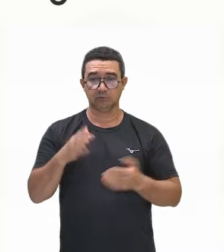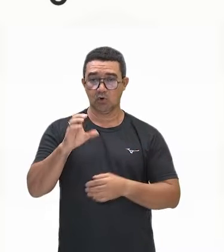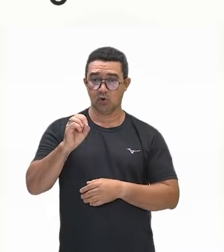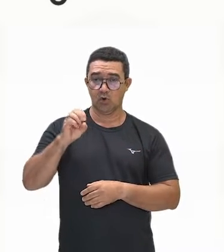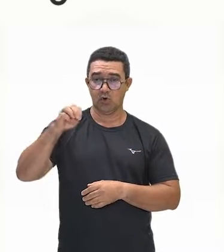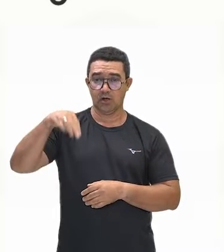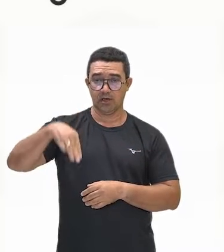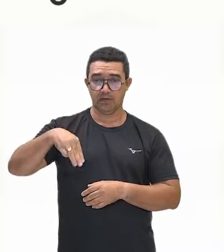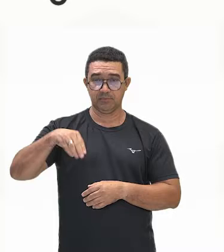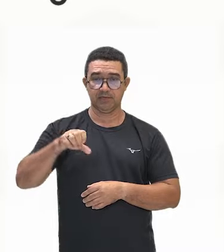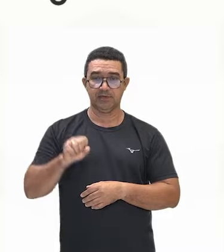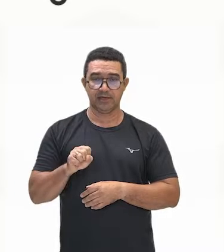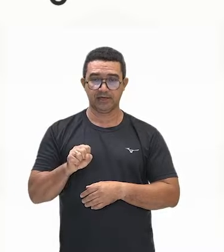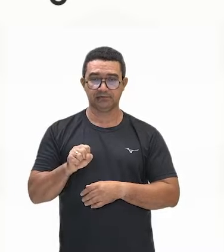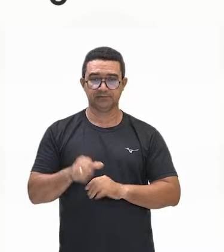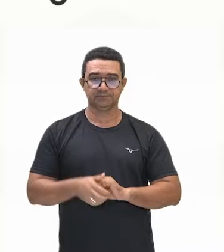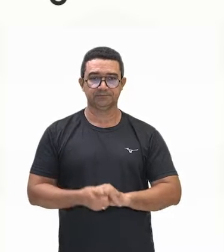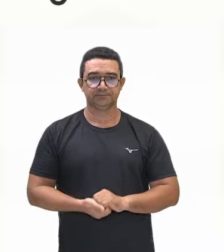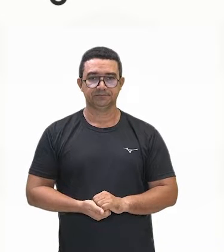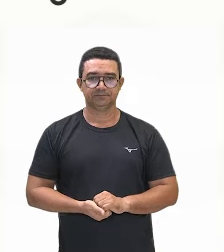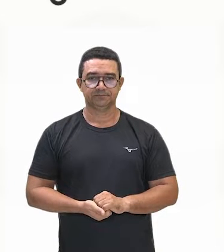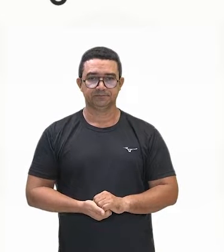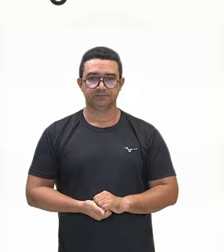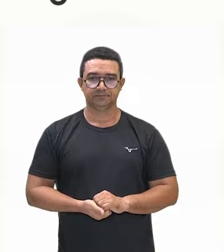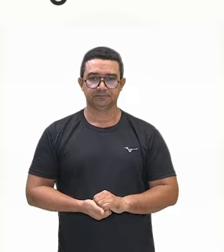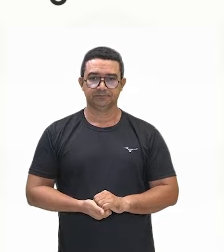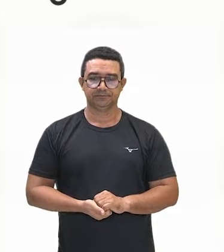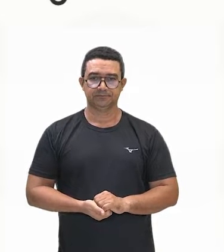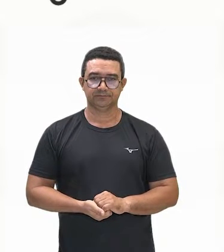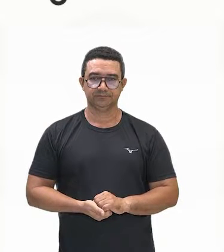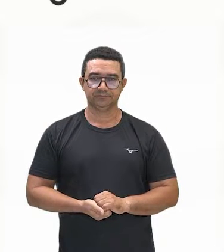essa expressão aqui, WHO, tá certo?